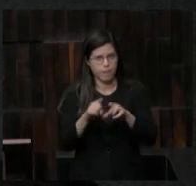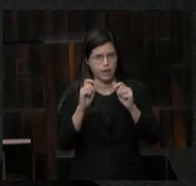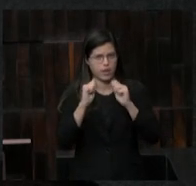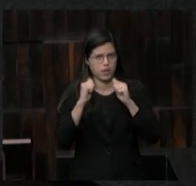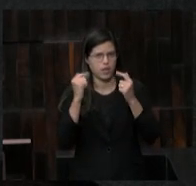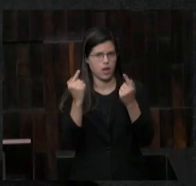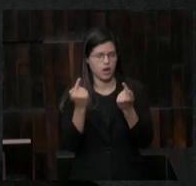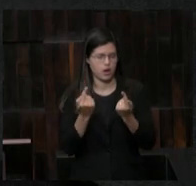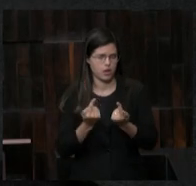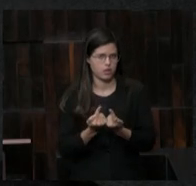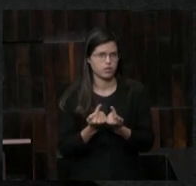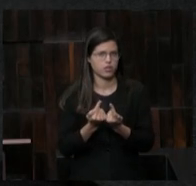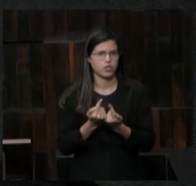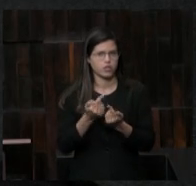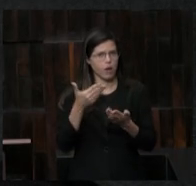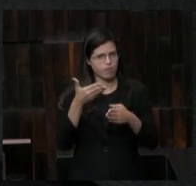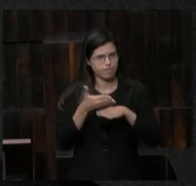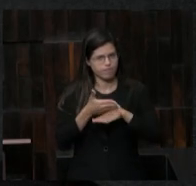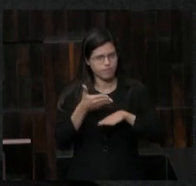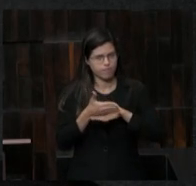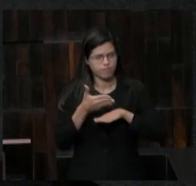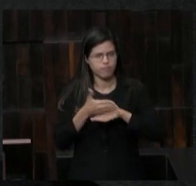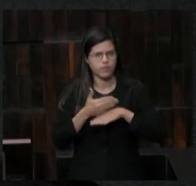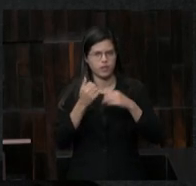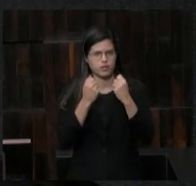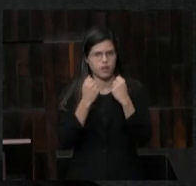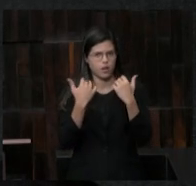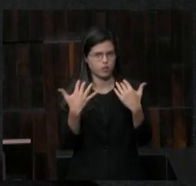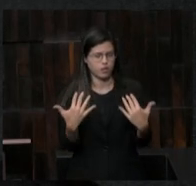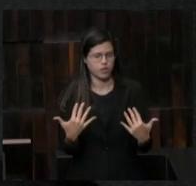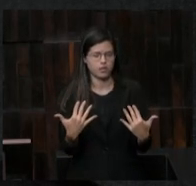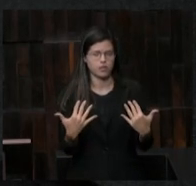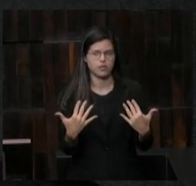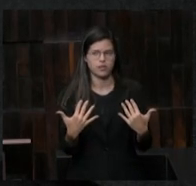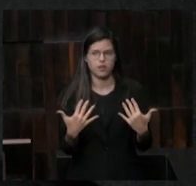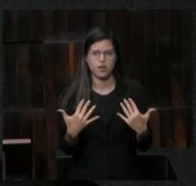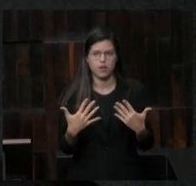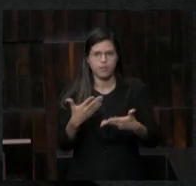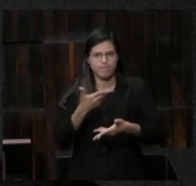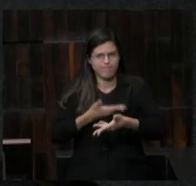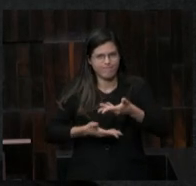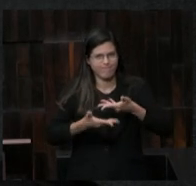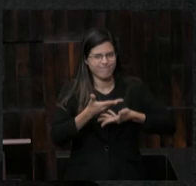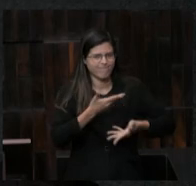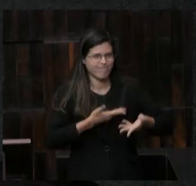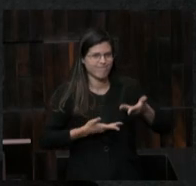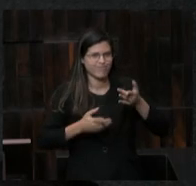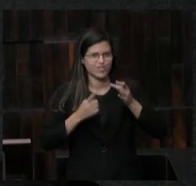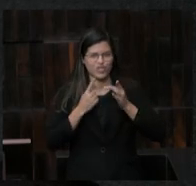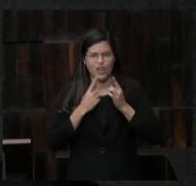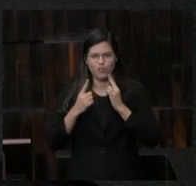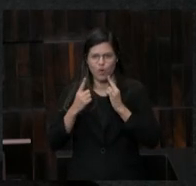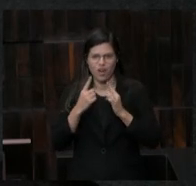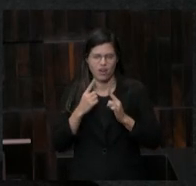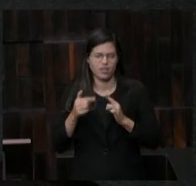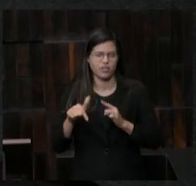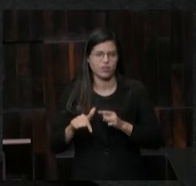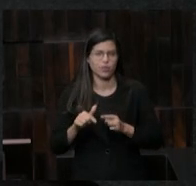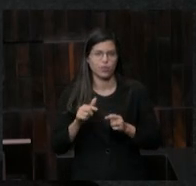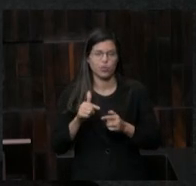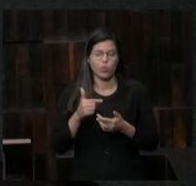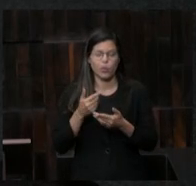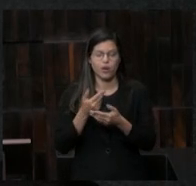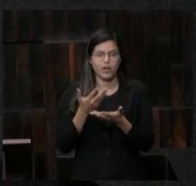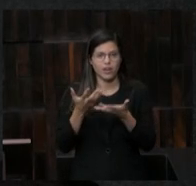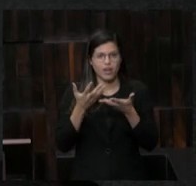LERJ, participando dessa audiência, dialogando sempre em busca dos